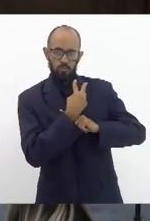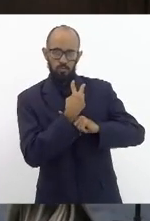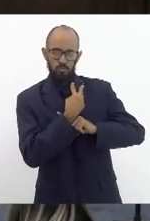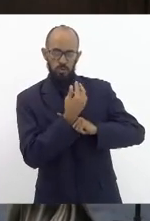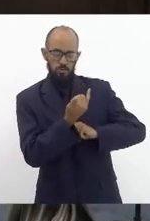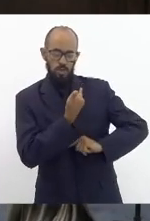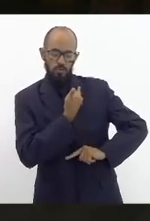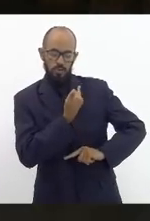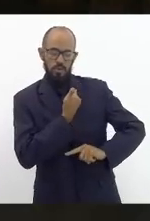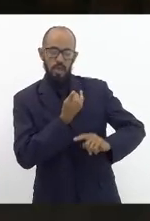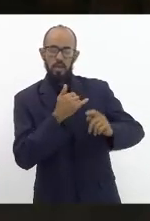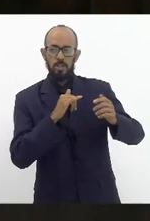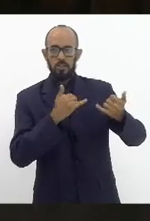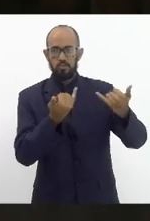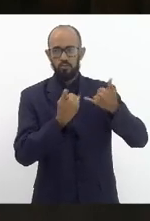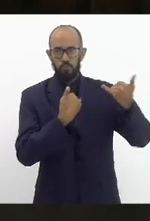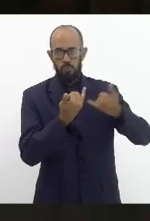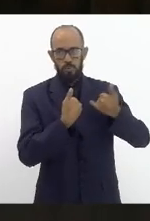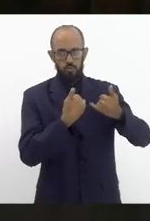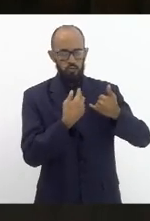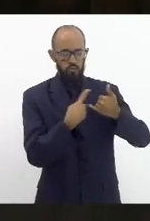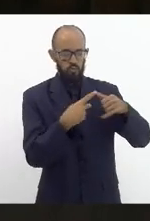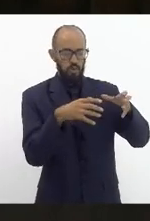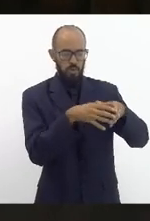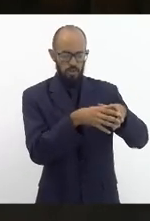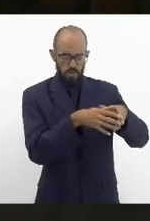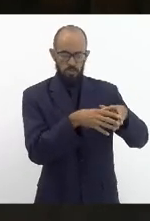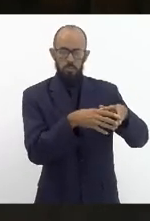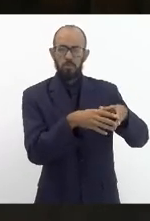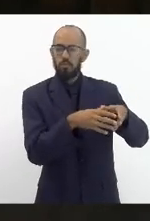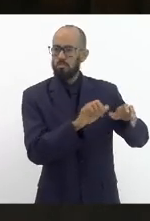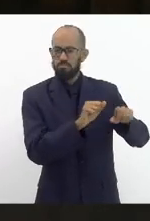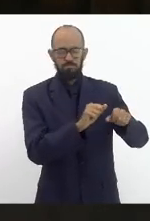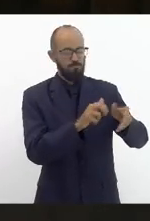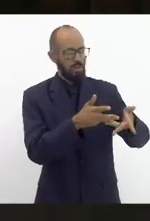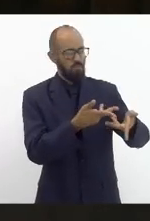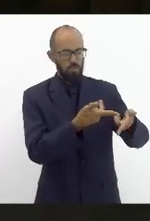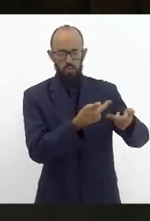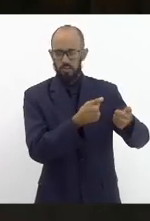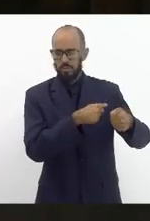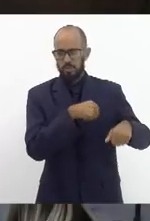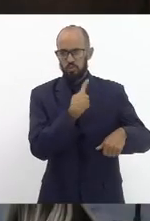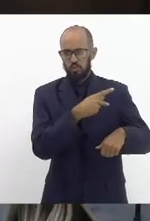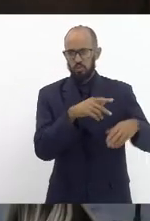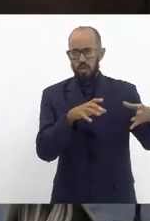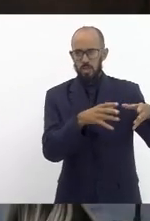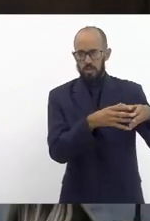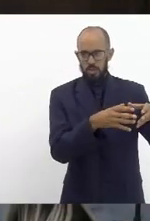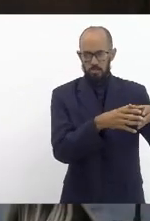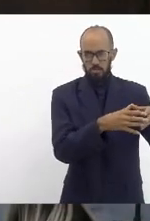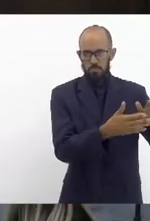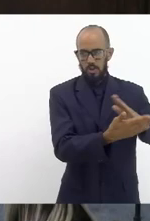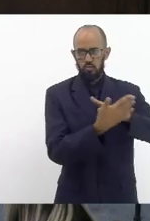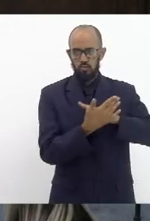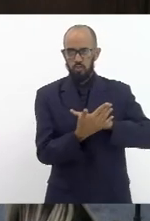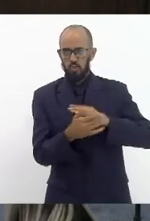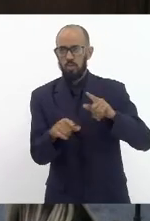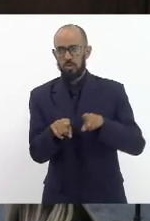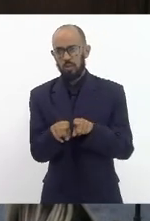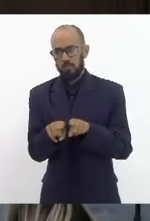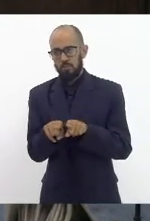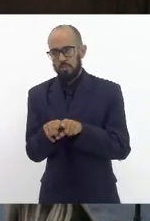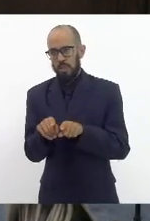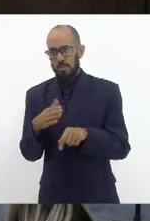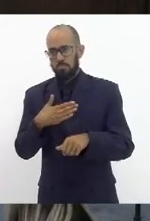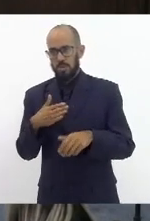informações necessárias. Sua equipe foi brilhante, quero te agradecer. Se a sua equipe me ajuda, e eu coloquei a minha equipe da CCJ, a